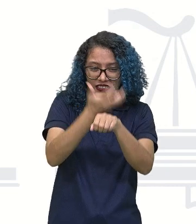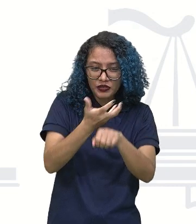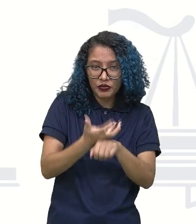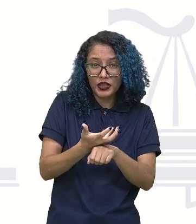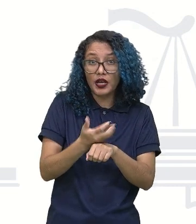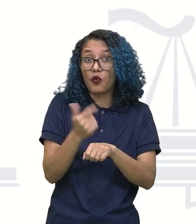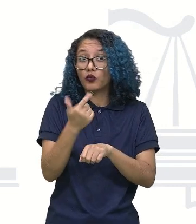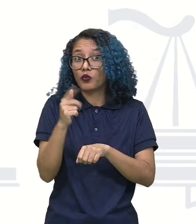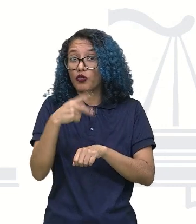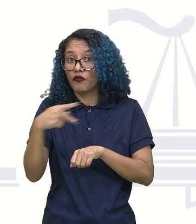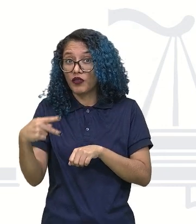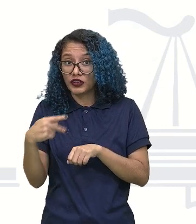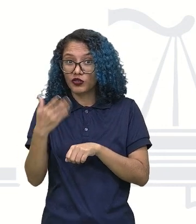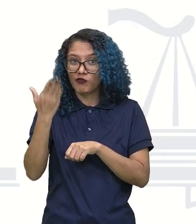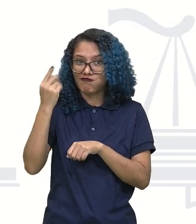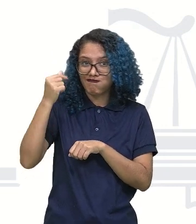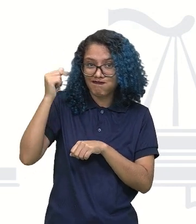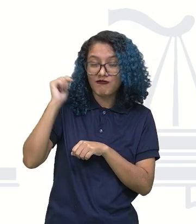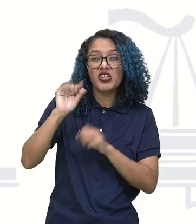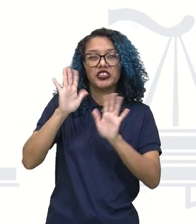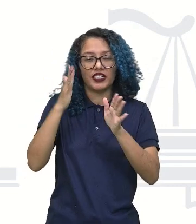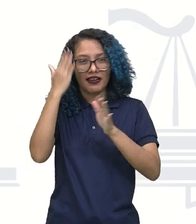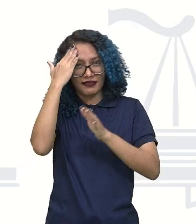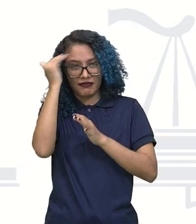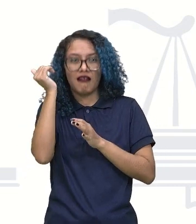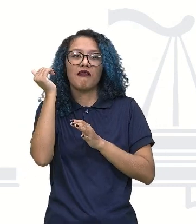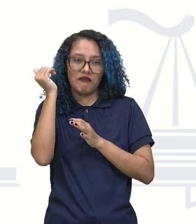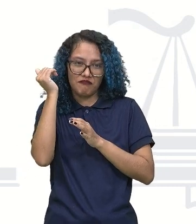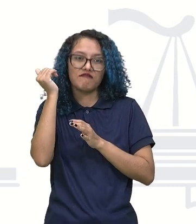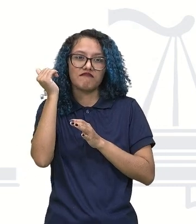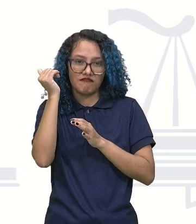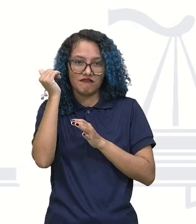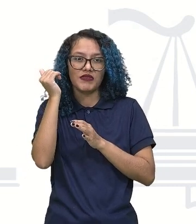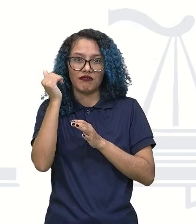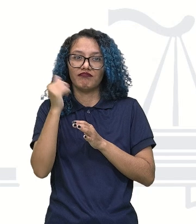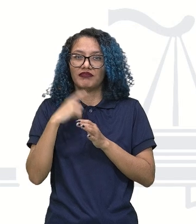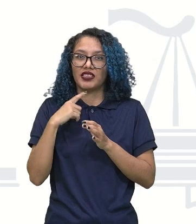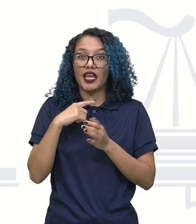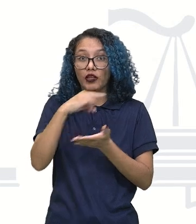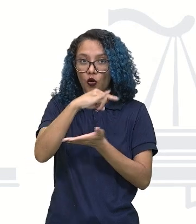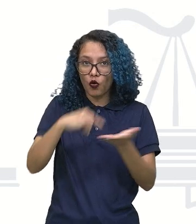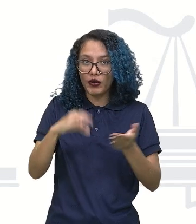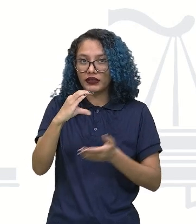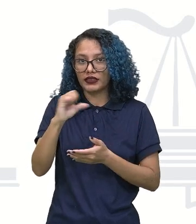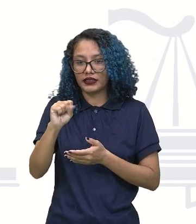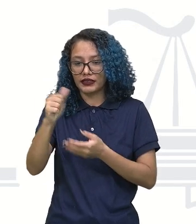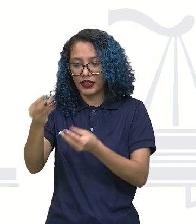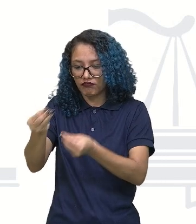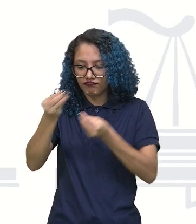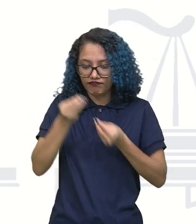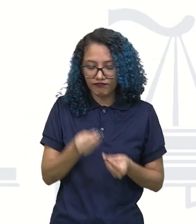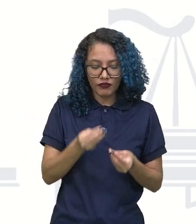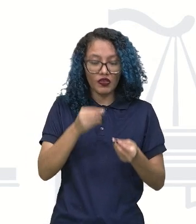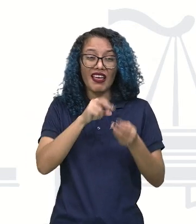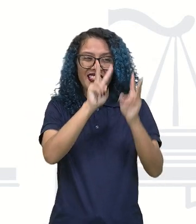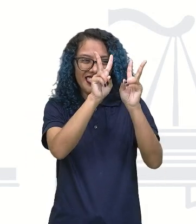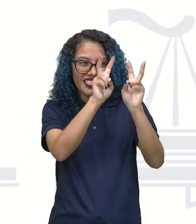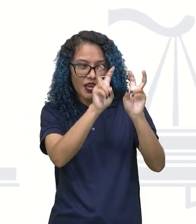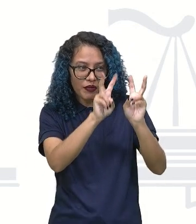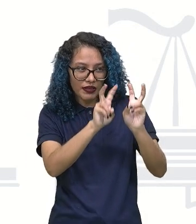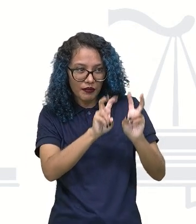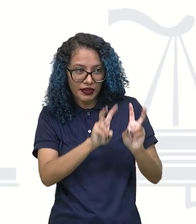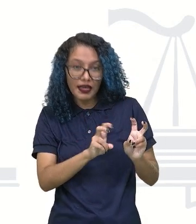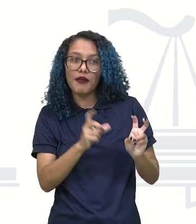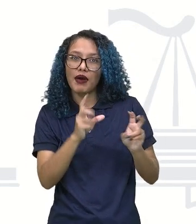já sabem, vai receber no CSA e cada unidade temática tem um tema. E aí, é só você clicar aqui, ó, que ele